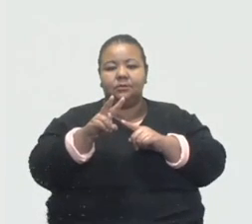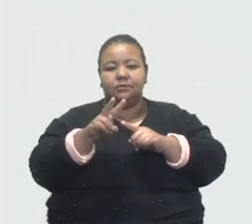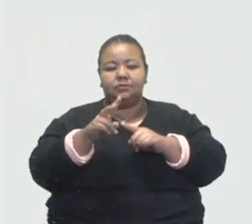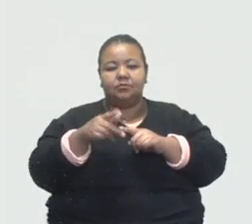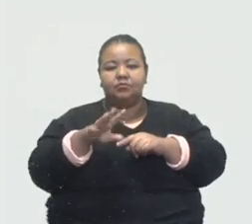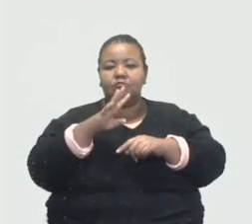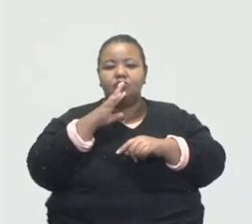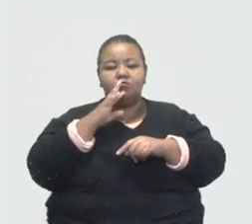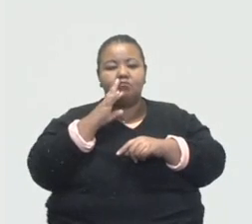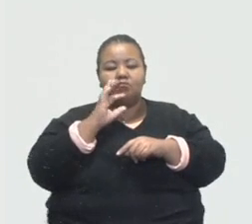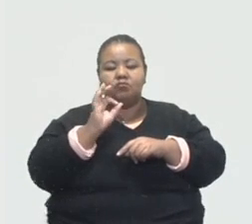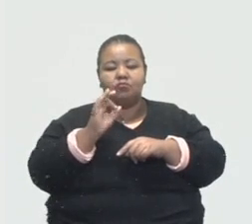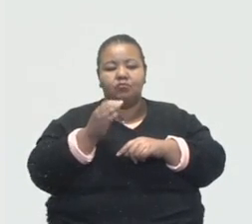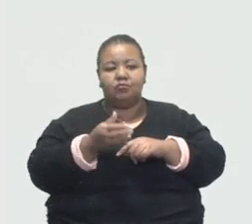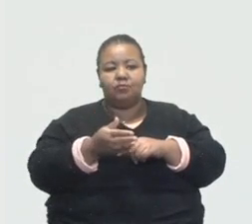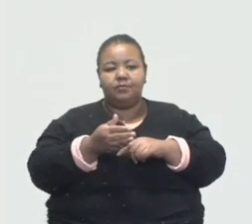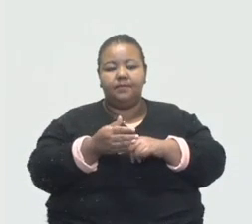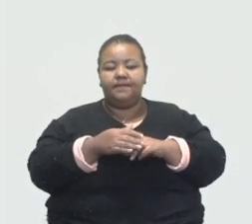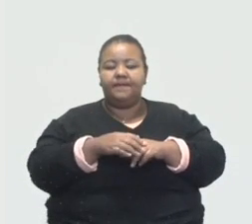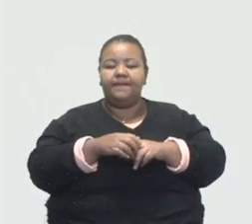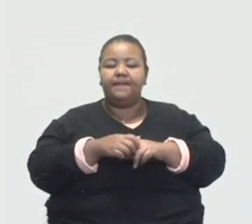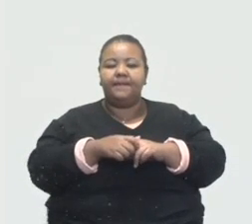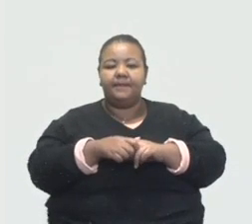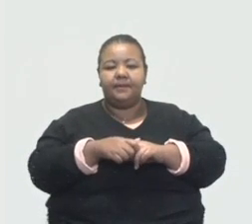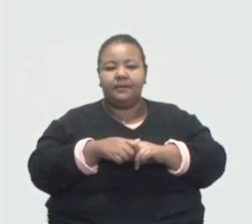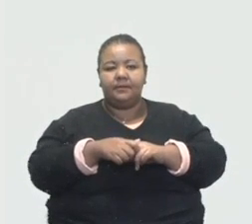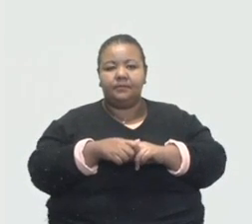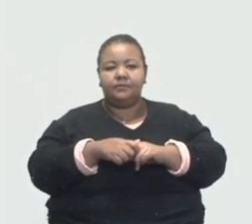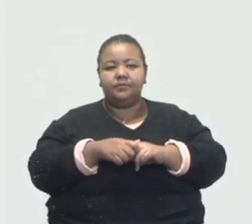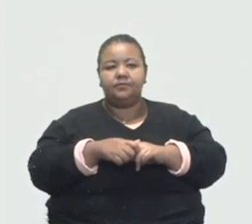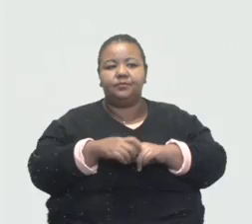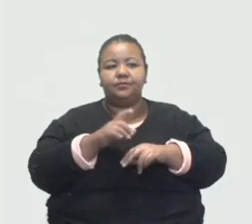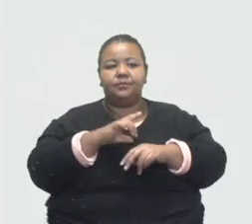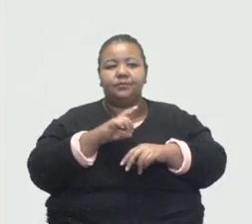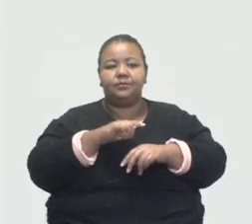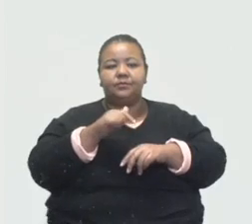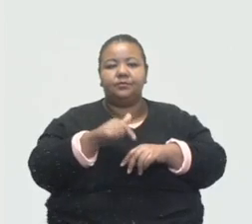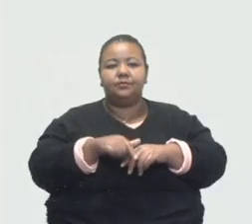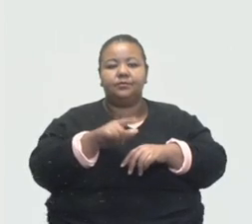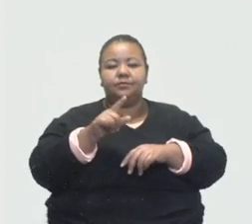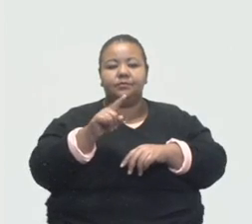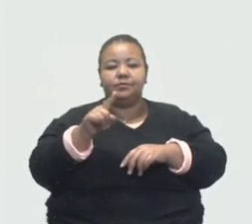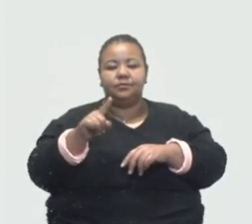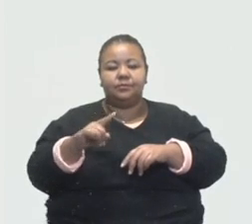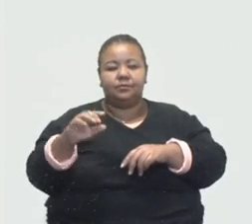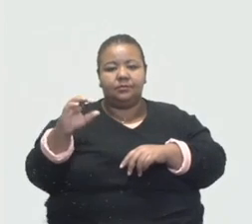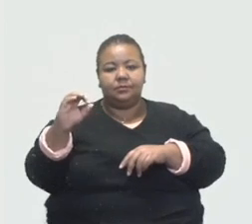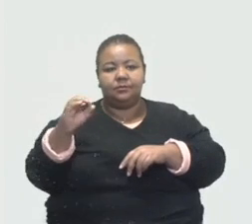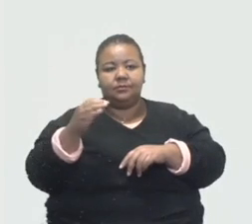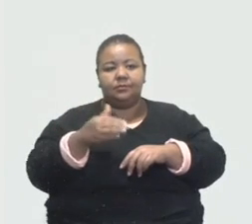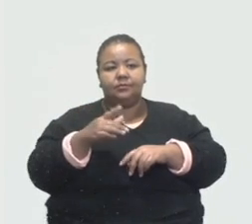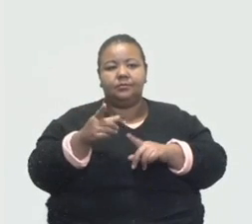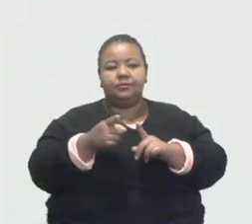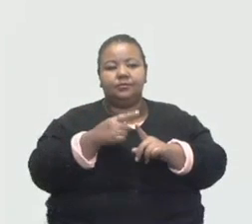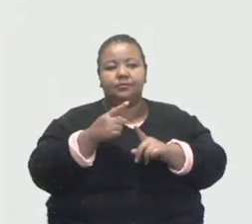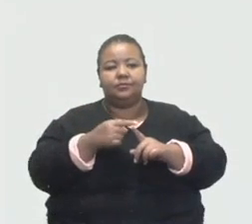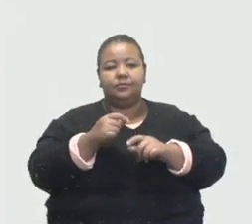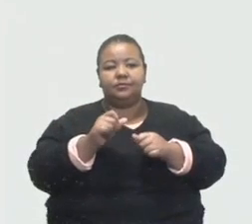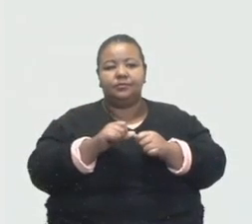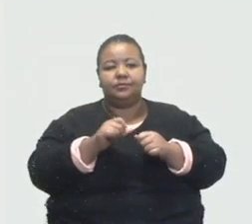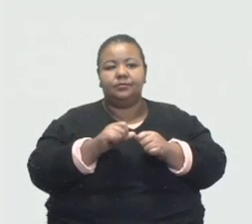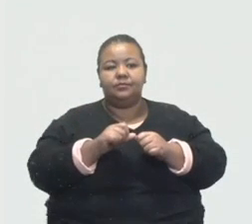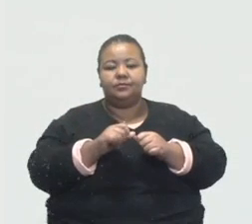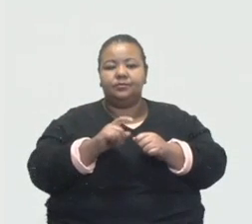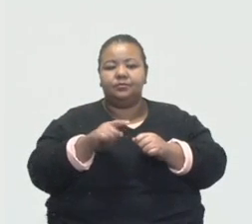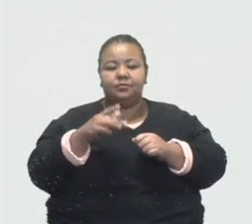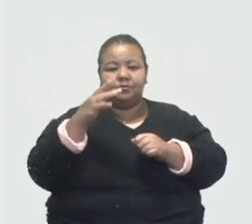não conhece ainda. Ele é genérico, ele pertence ao R2. E ele tem que ser nulo. Então, a primeira coisa que a gente vai fazer,